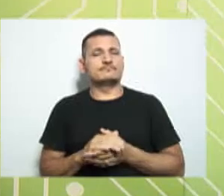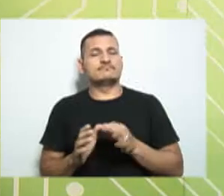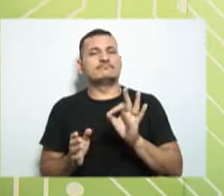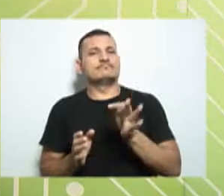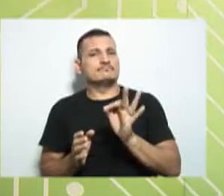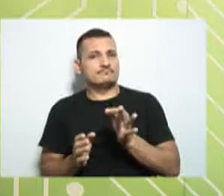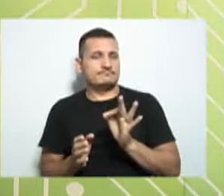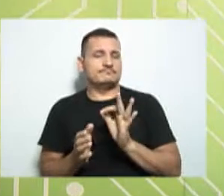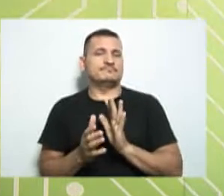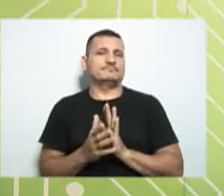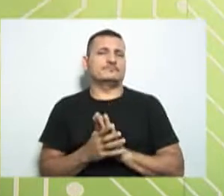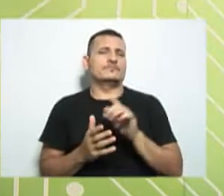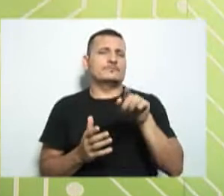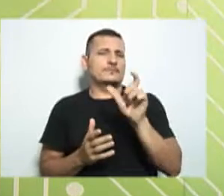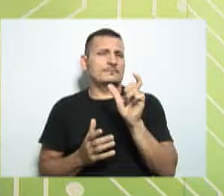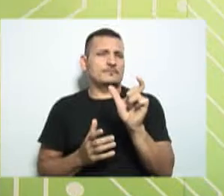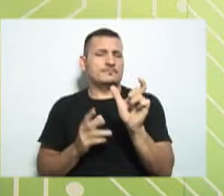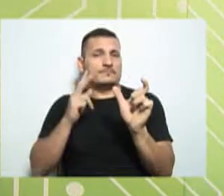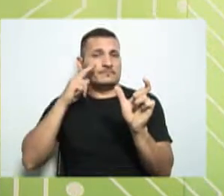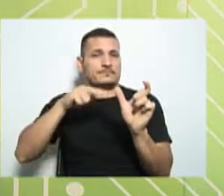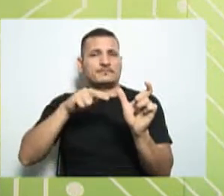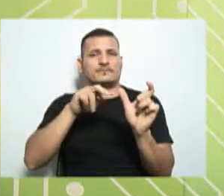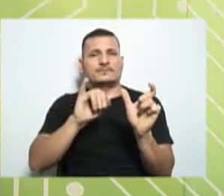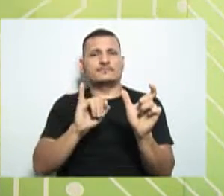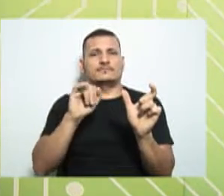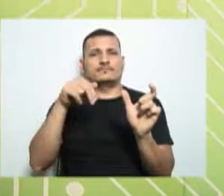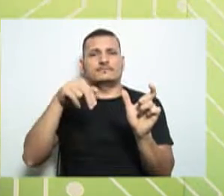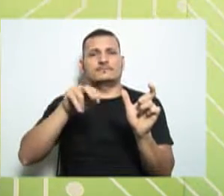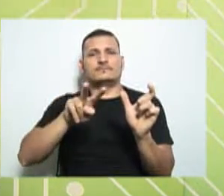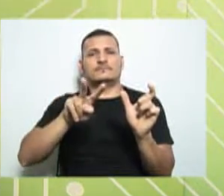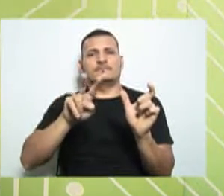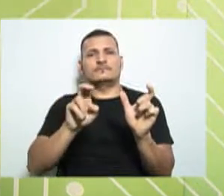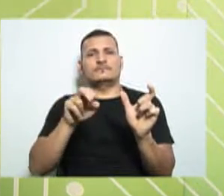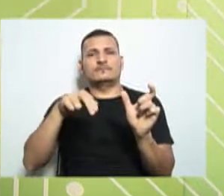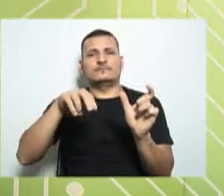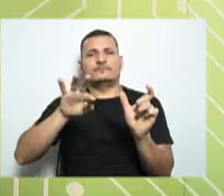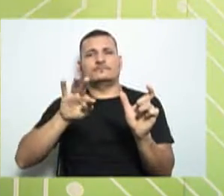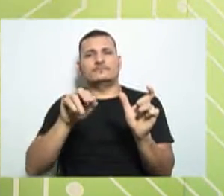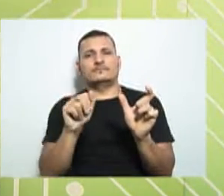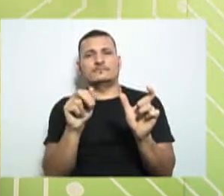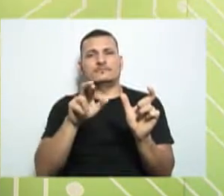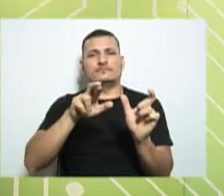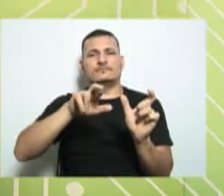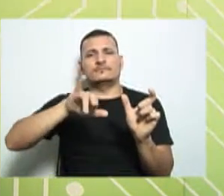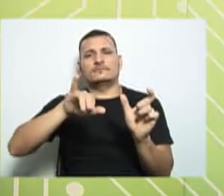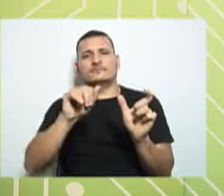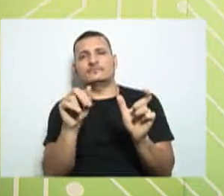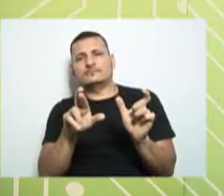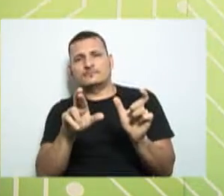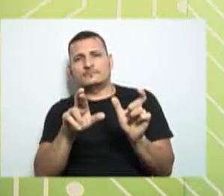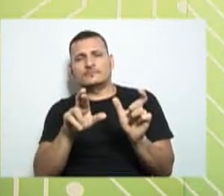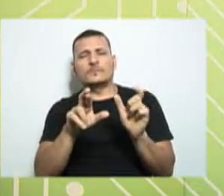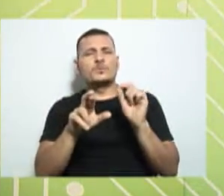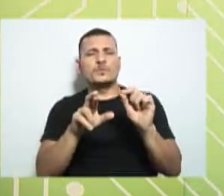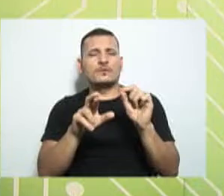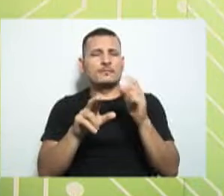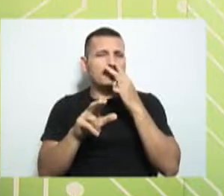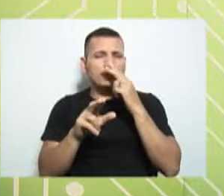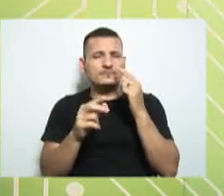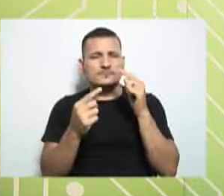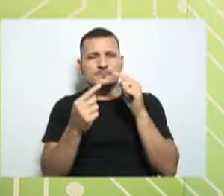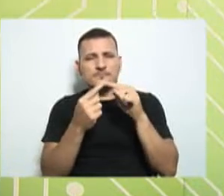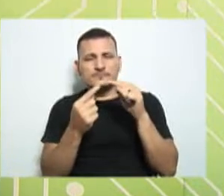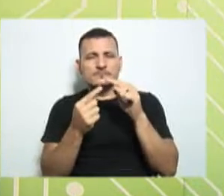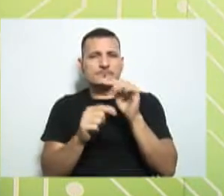Certíssimo. Quando você vê a palavra inventariar, vocês já ligam ao quê? Já ligam a alguns filmes que vocês assistem ou novelas